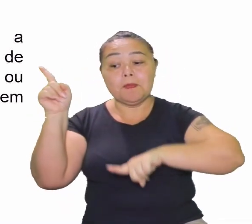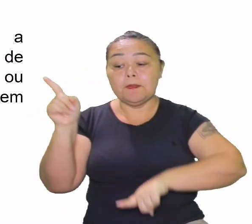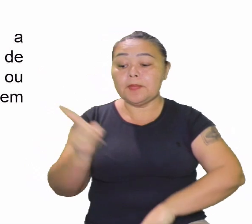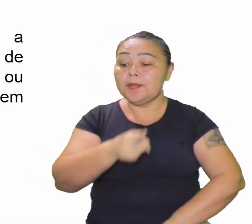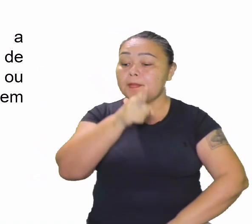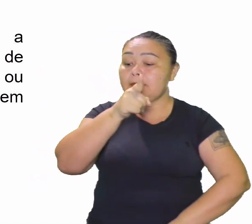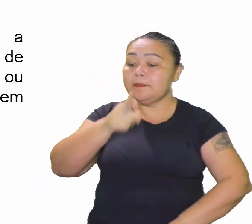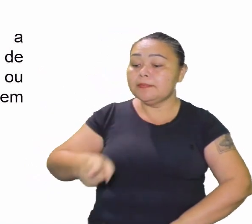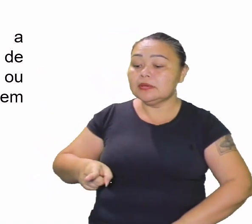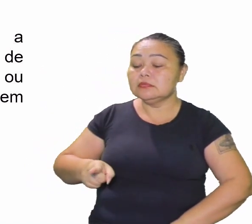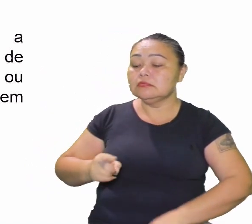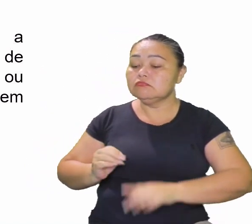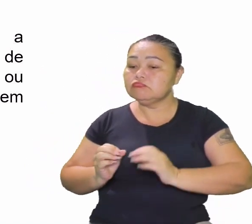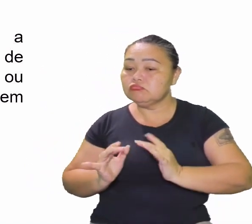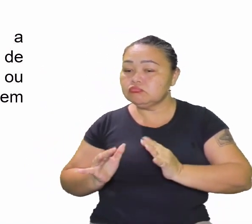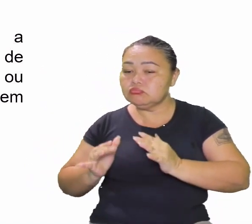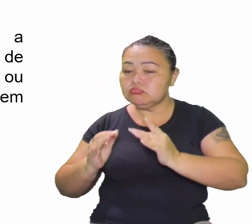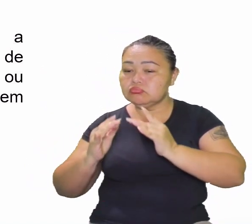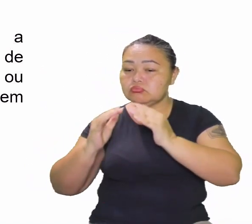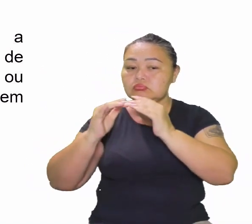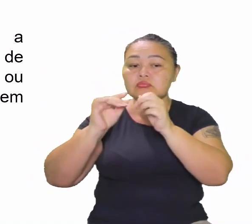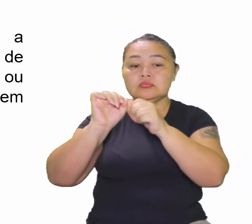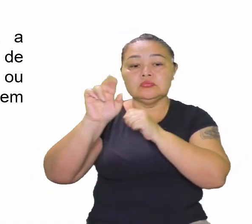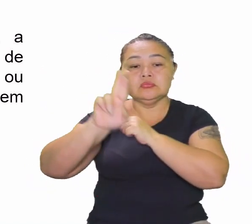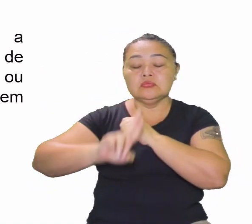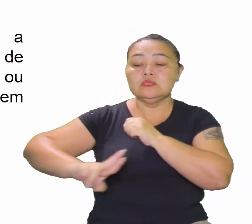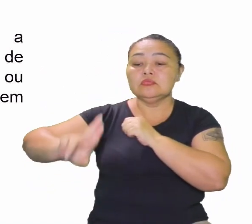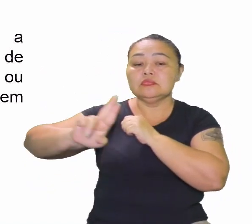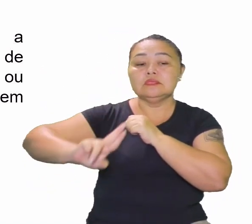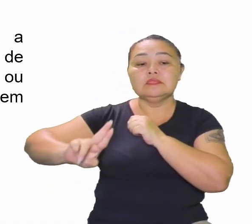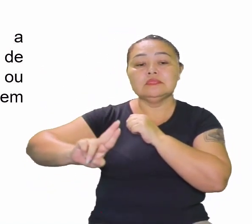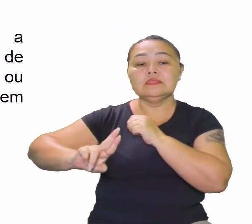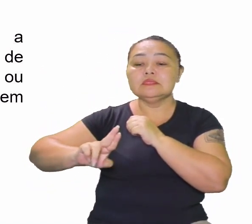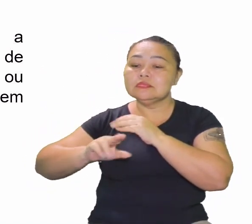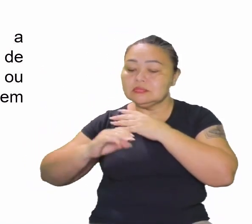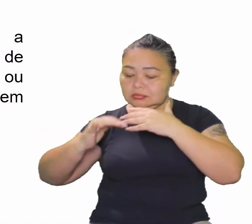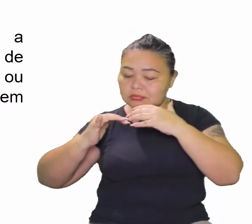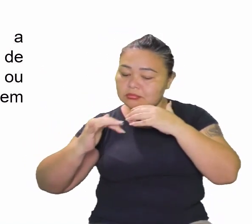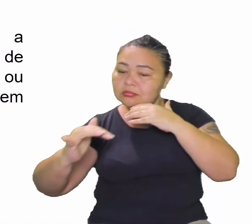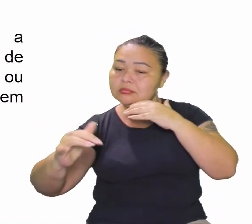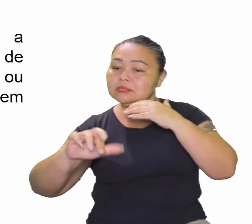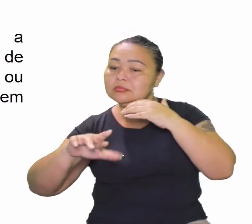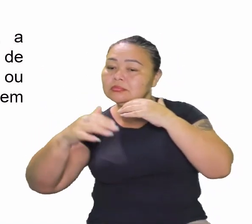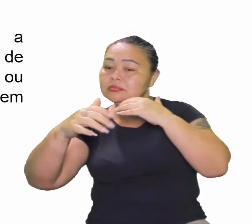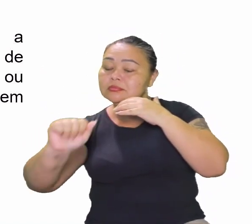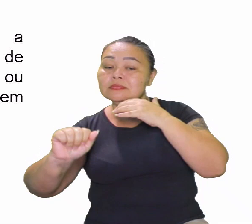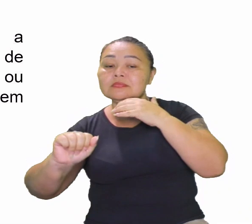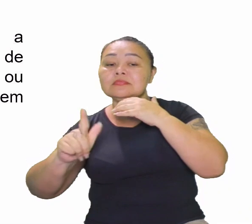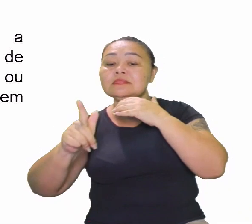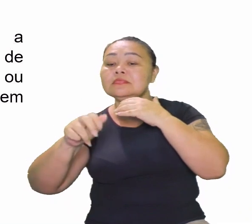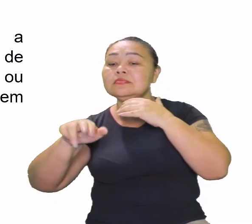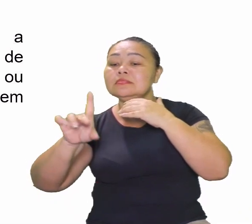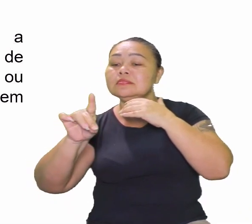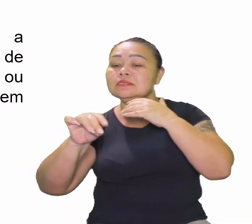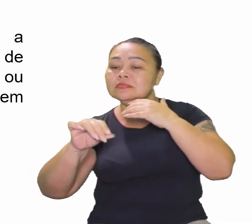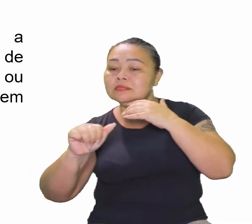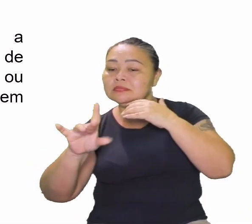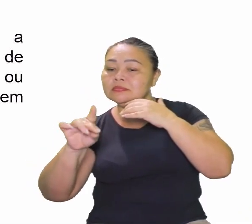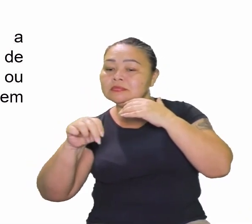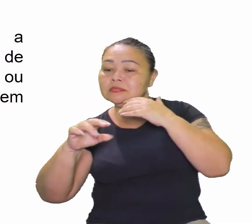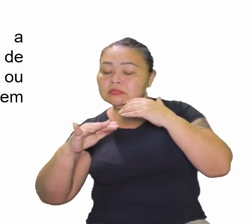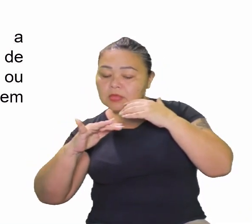formigueiro, tá bom? E usar a aração e a gradagem para poder revolver e aí realizar